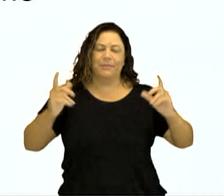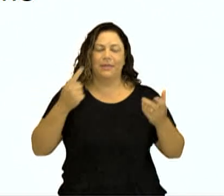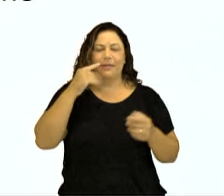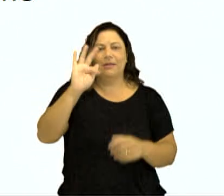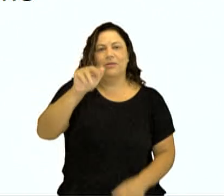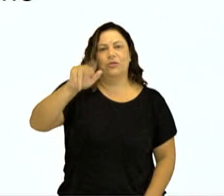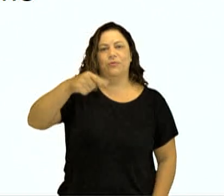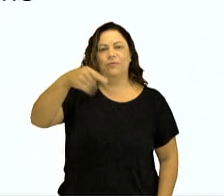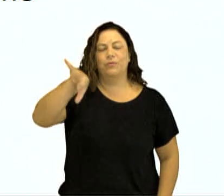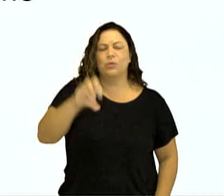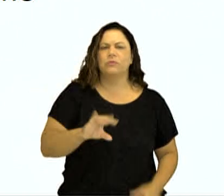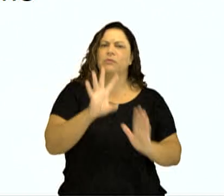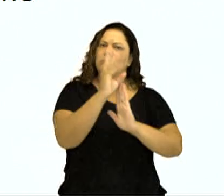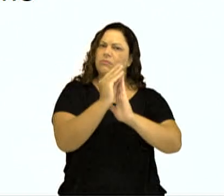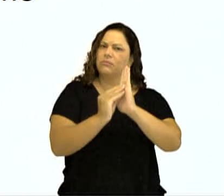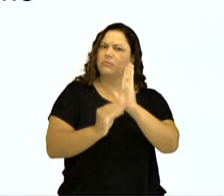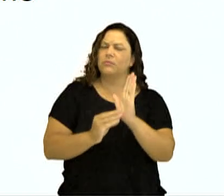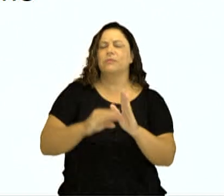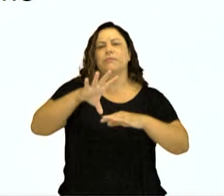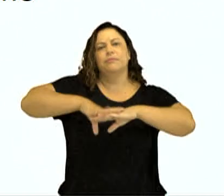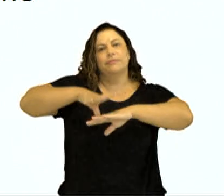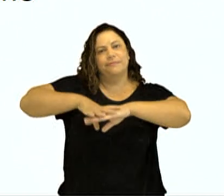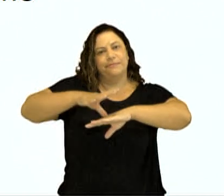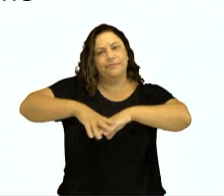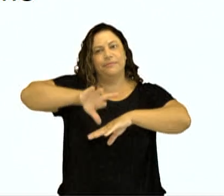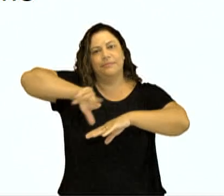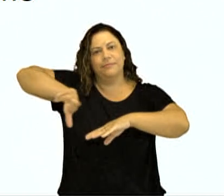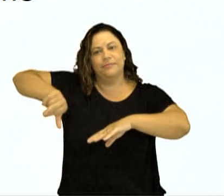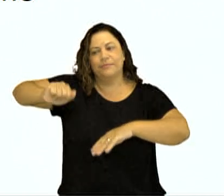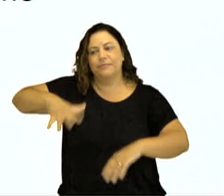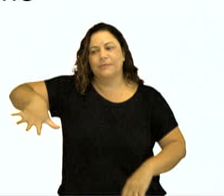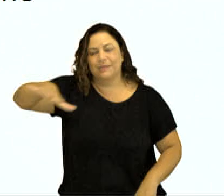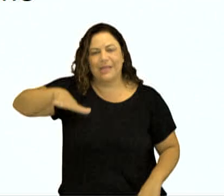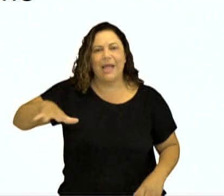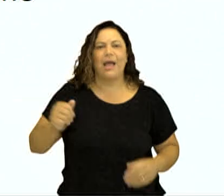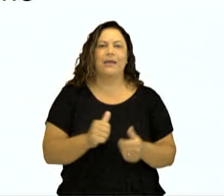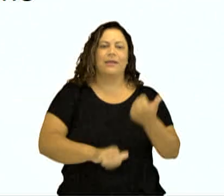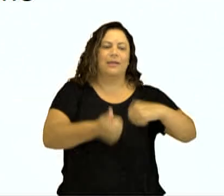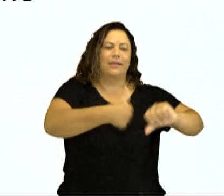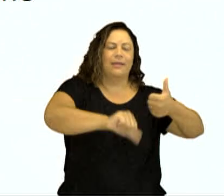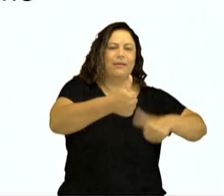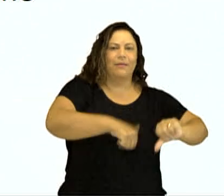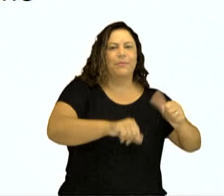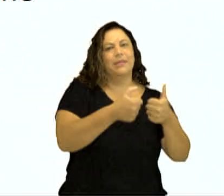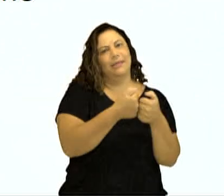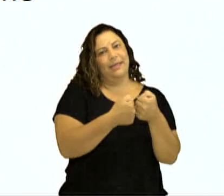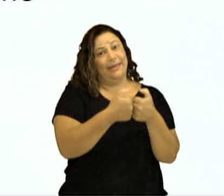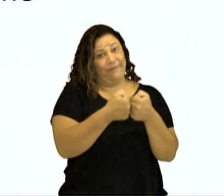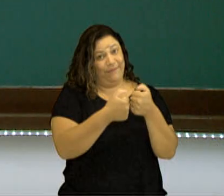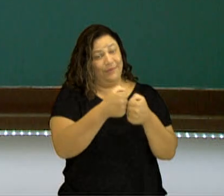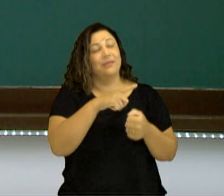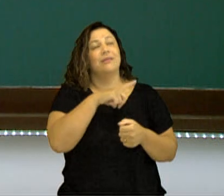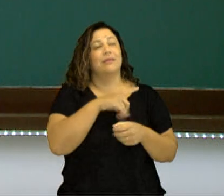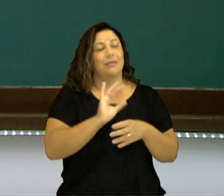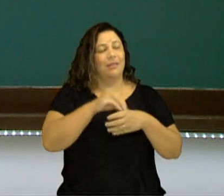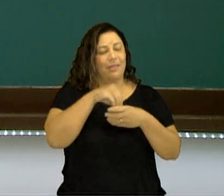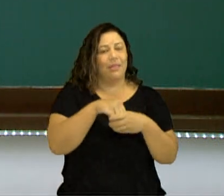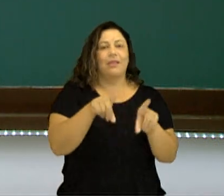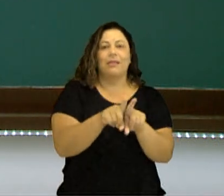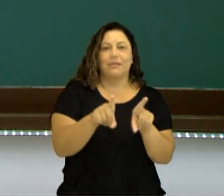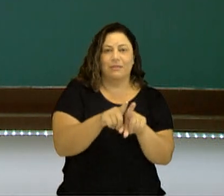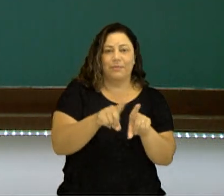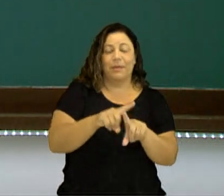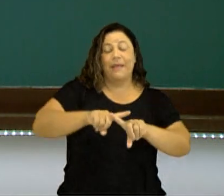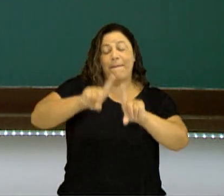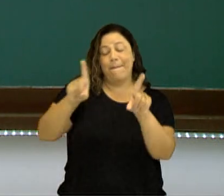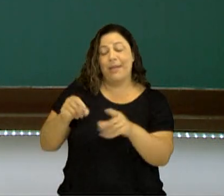um conteúdo matemático que vai aparecer em outras áreas, na química, na física, tá? Mas o conceito básico você vai aprender aqui e